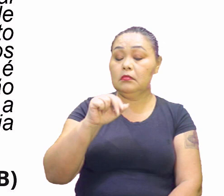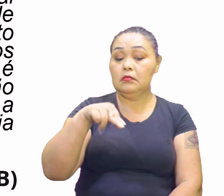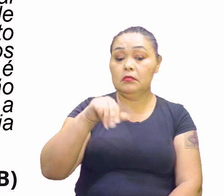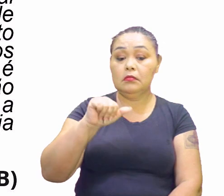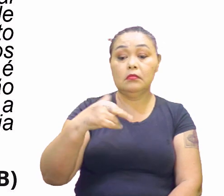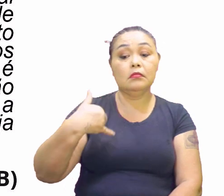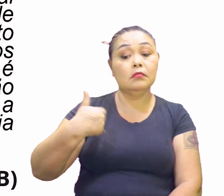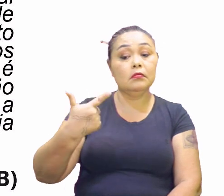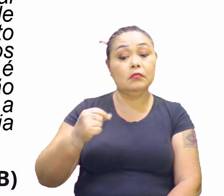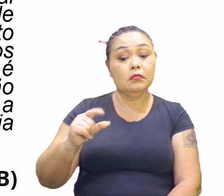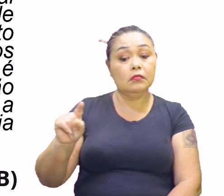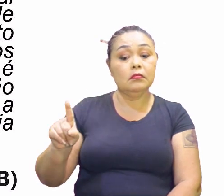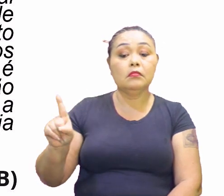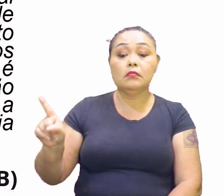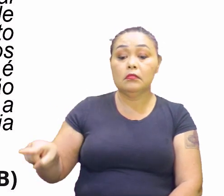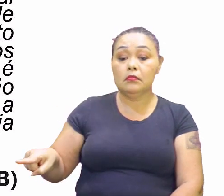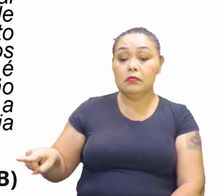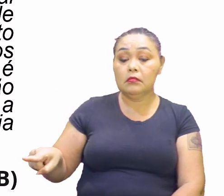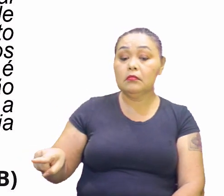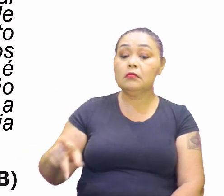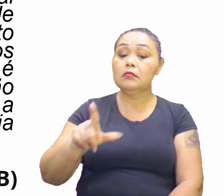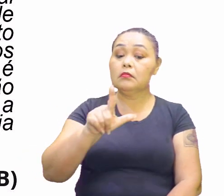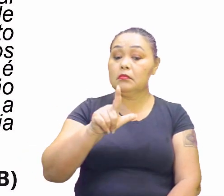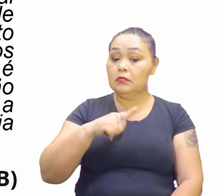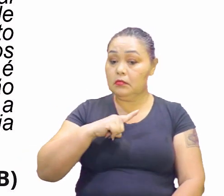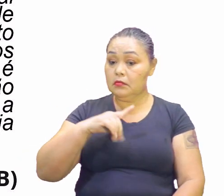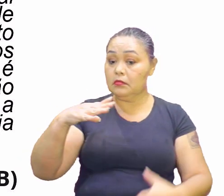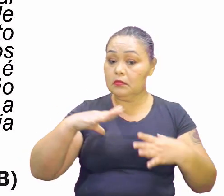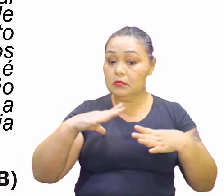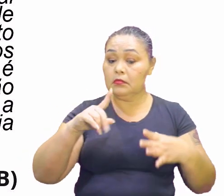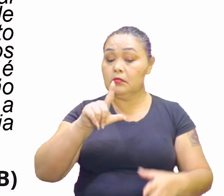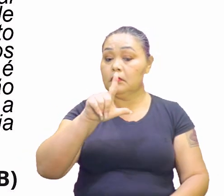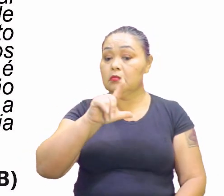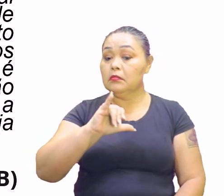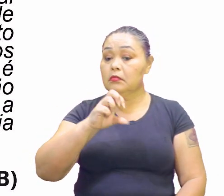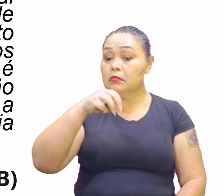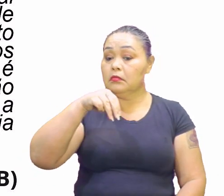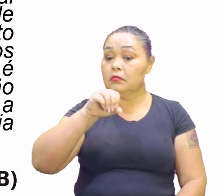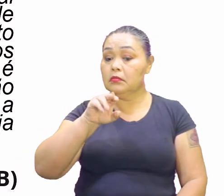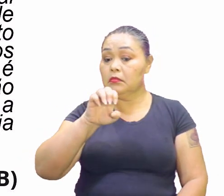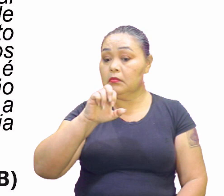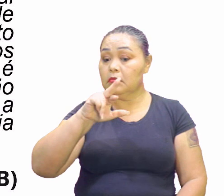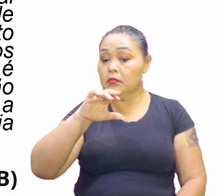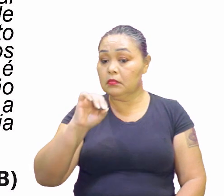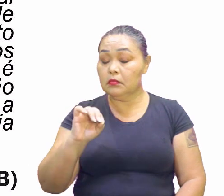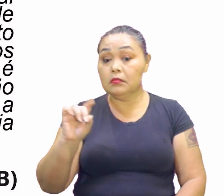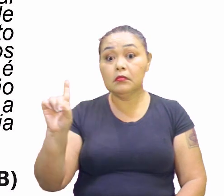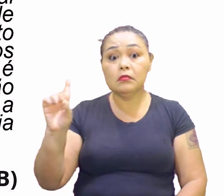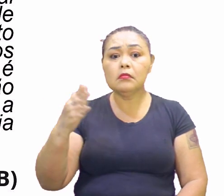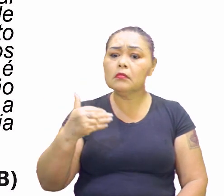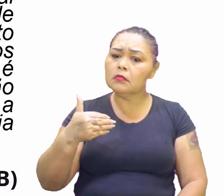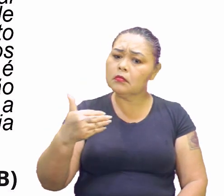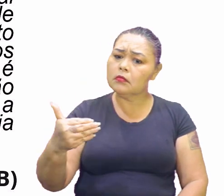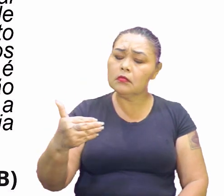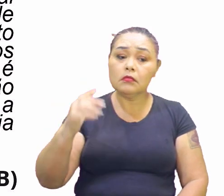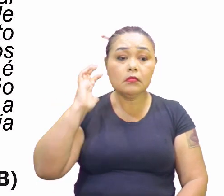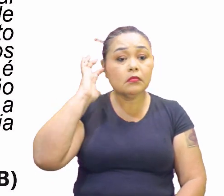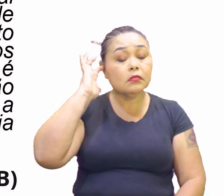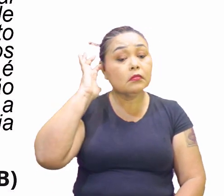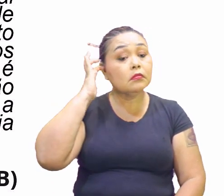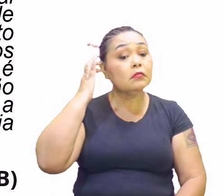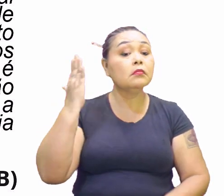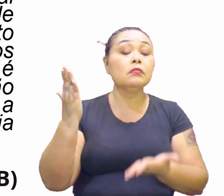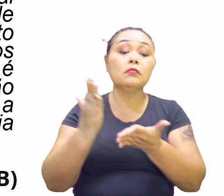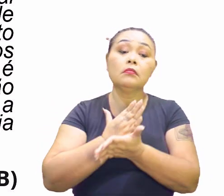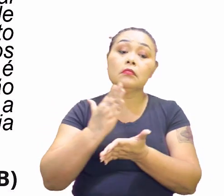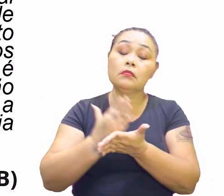anos, da Paraíba, Limoeiro. Exatamente. Aí vocês perceberam, olha como ela iniciou a introdução.